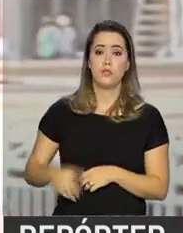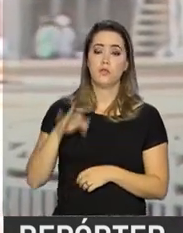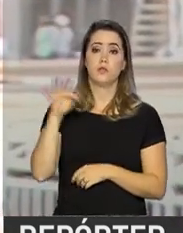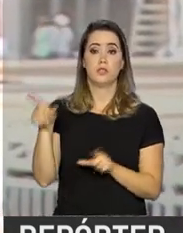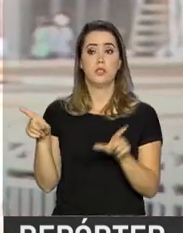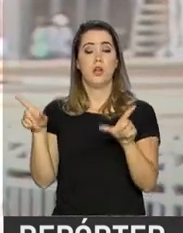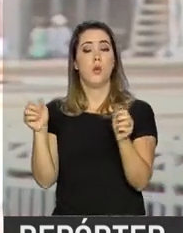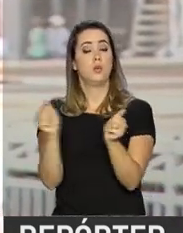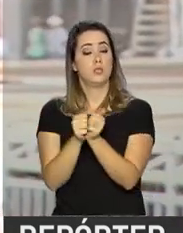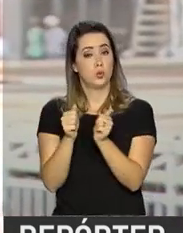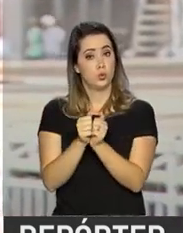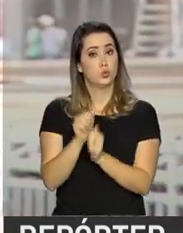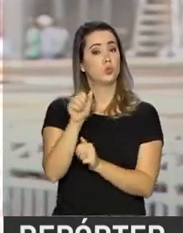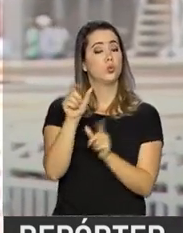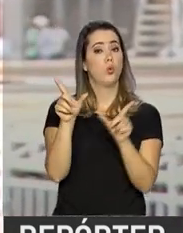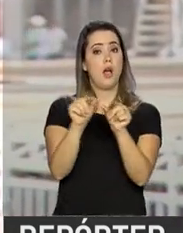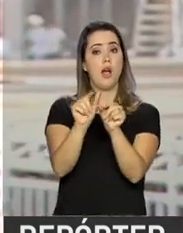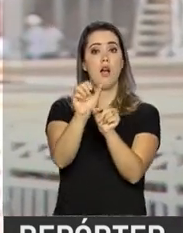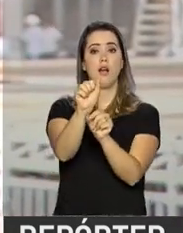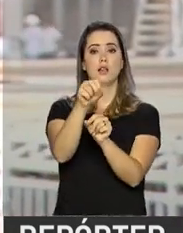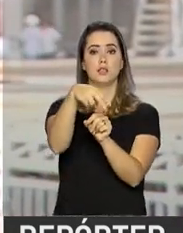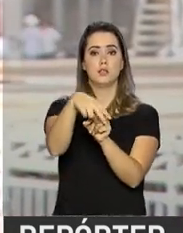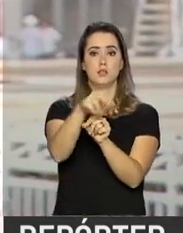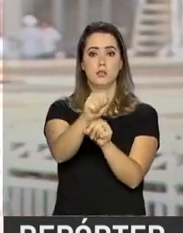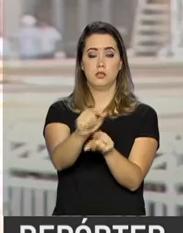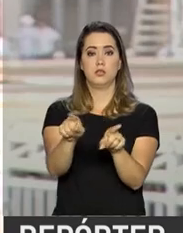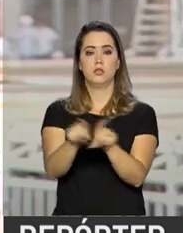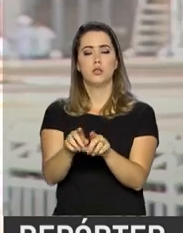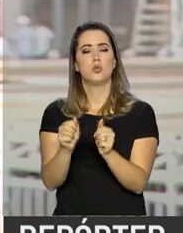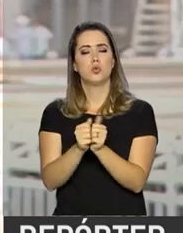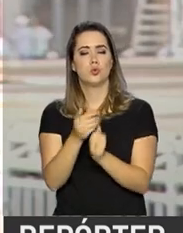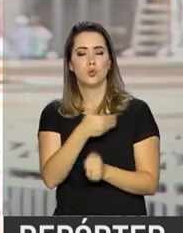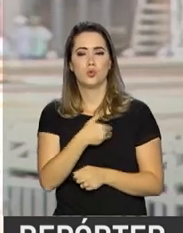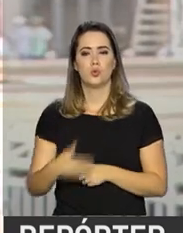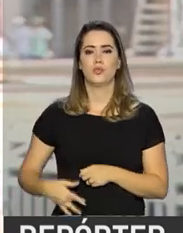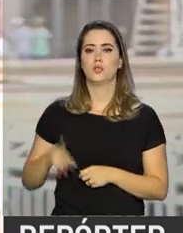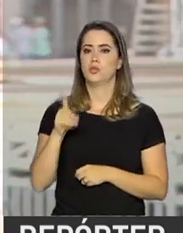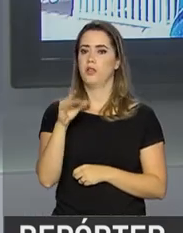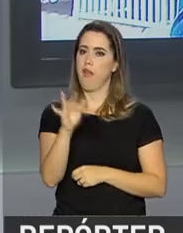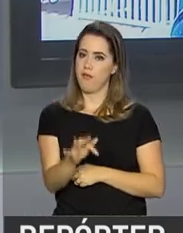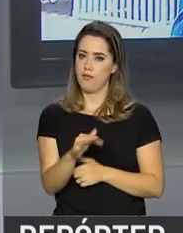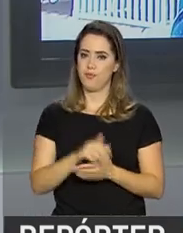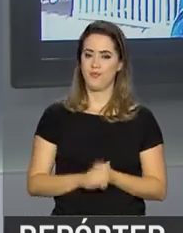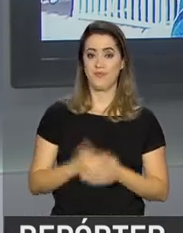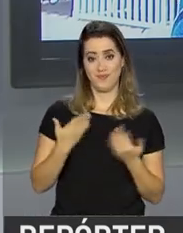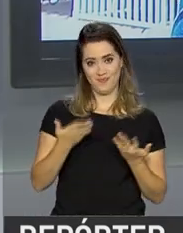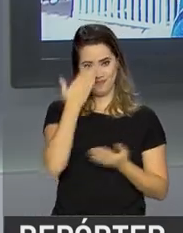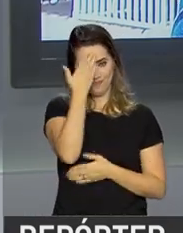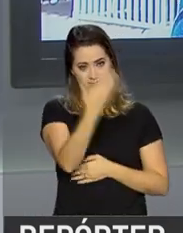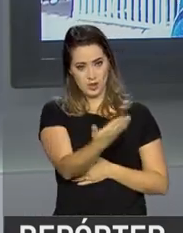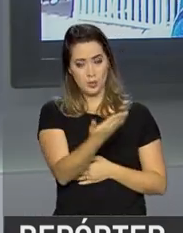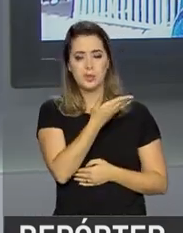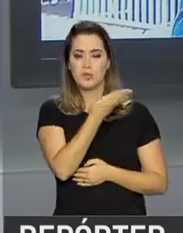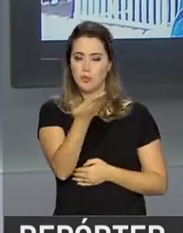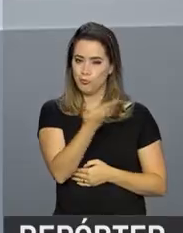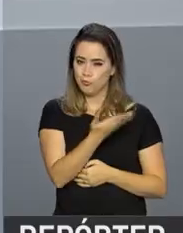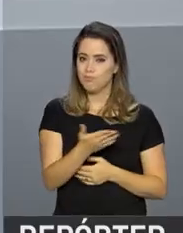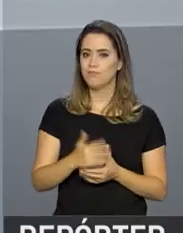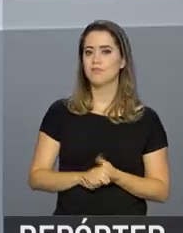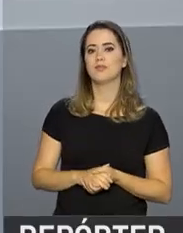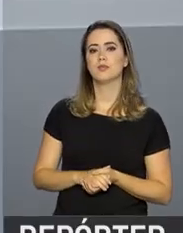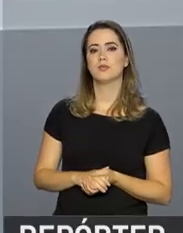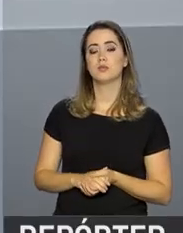nacional de águas a ana em parceria com o governo do distrito federal volto com você roberto obrigado pablo a você e ao ricardo também